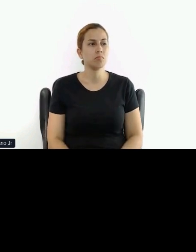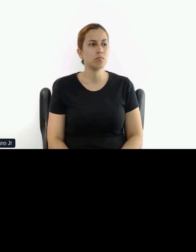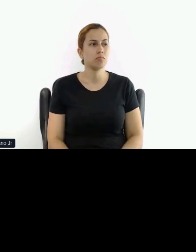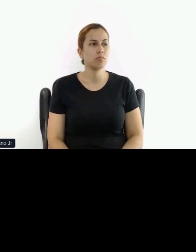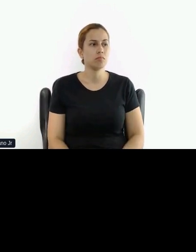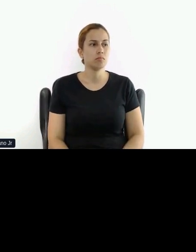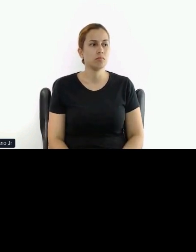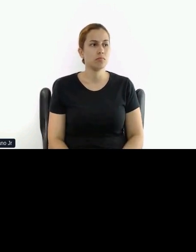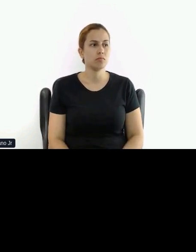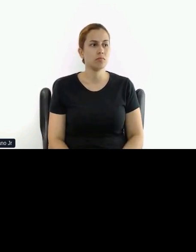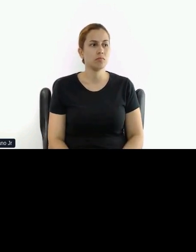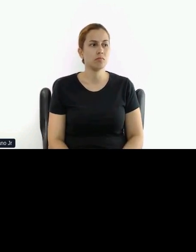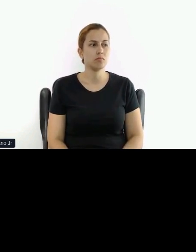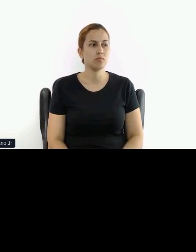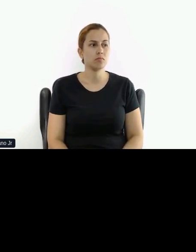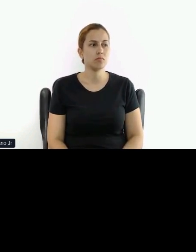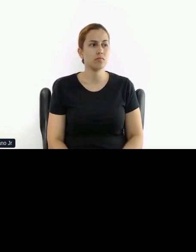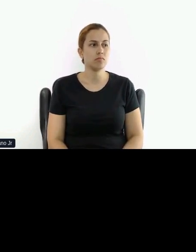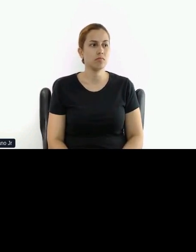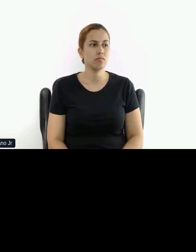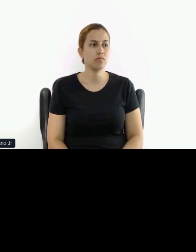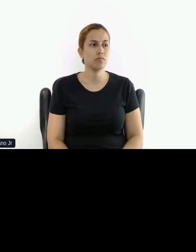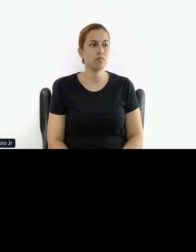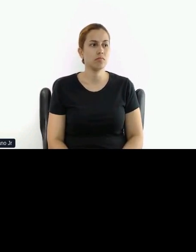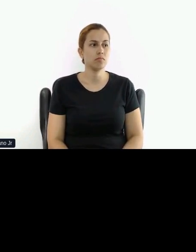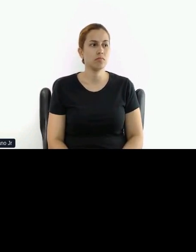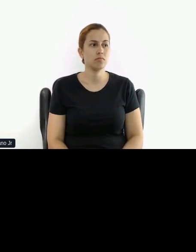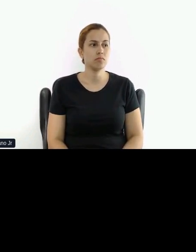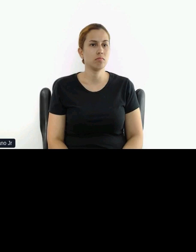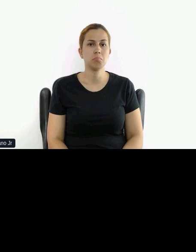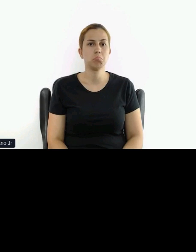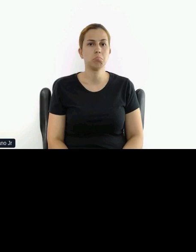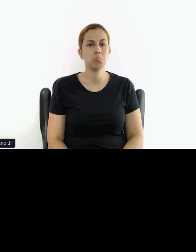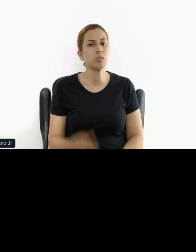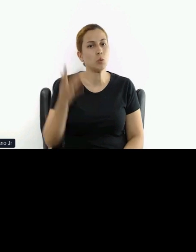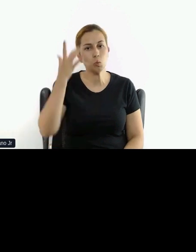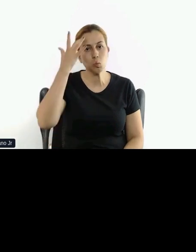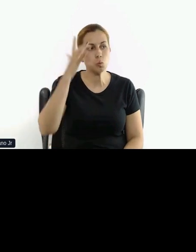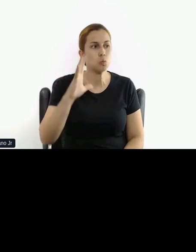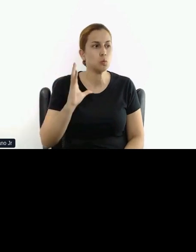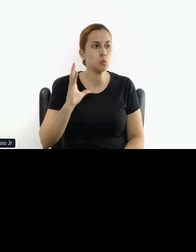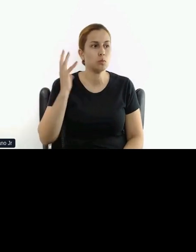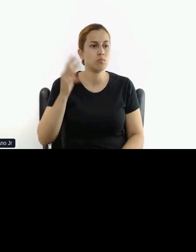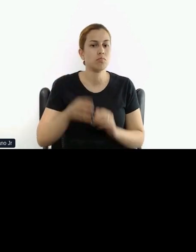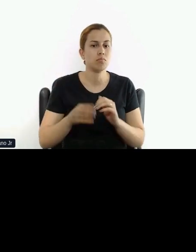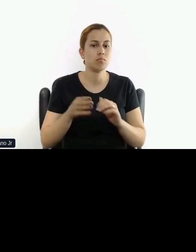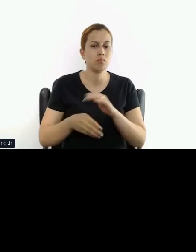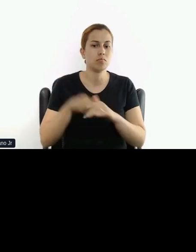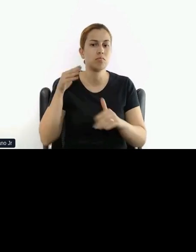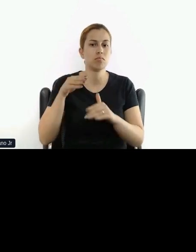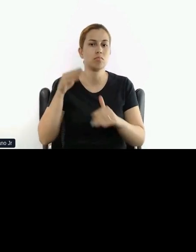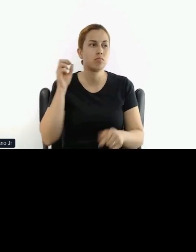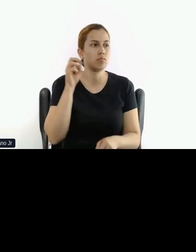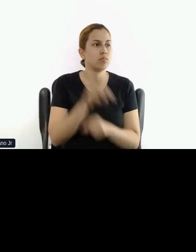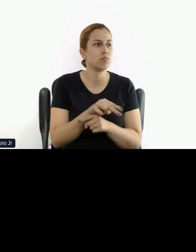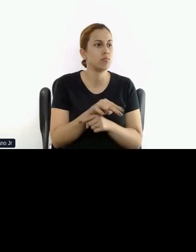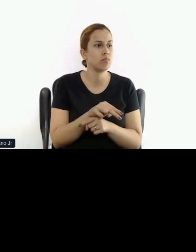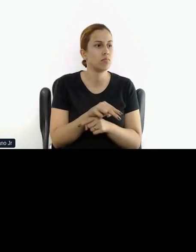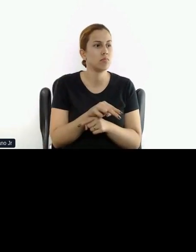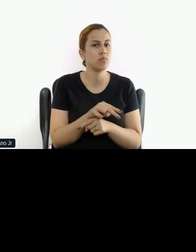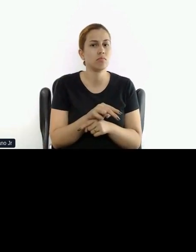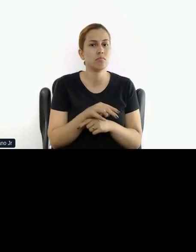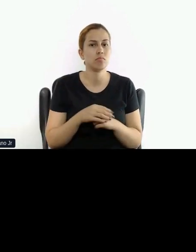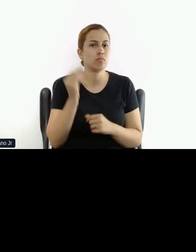Não, ela tá e nem ouvir, não sabe o que está acontecendo. Ela entrou e saiu, mas tem um pessoal técnico lá que estava